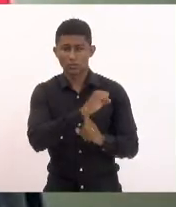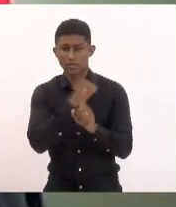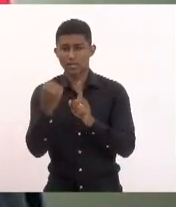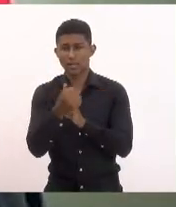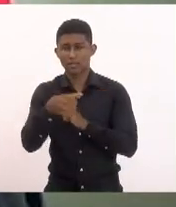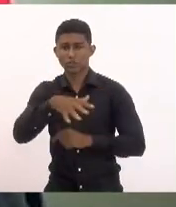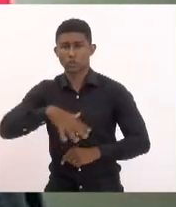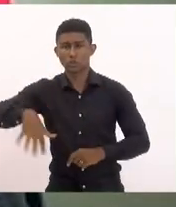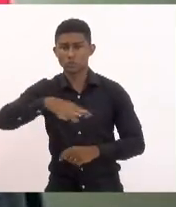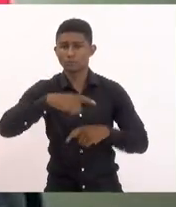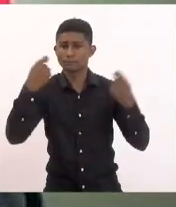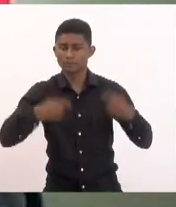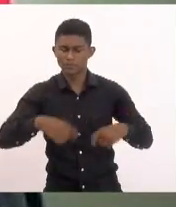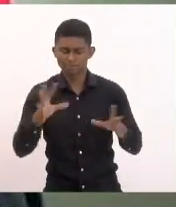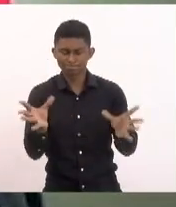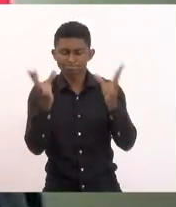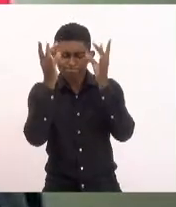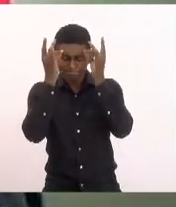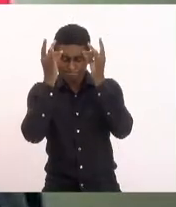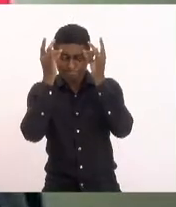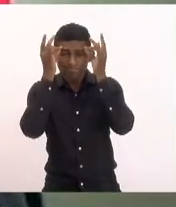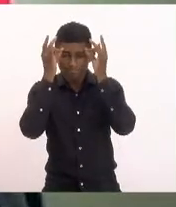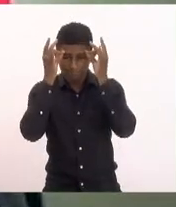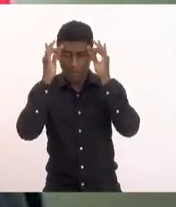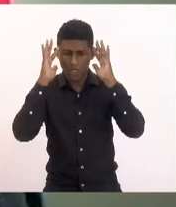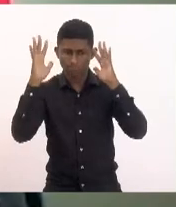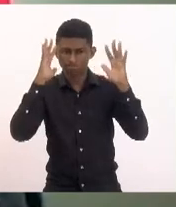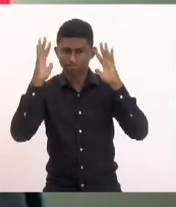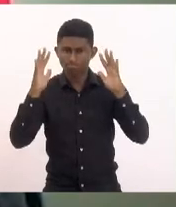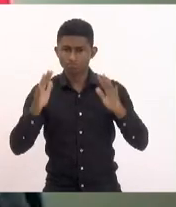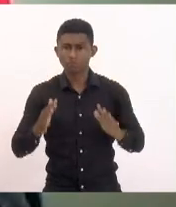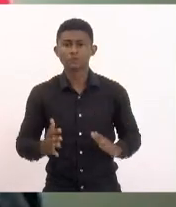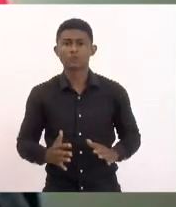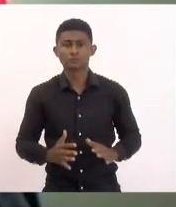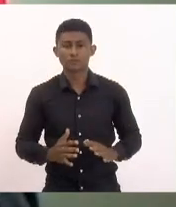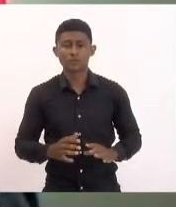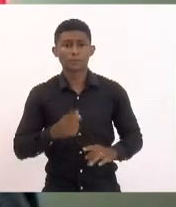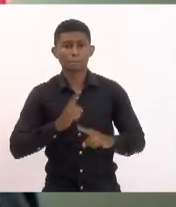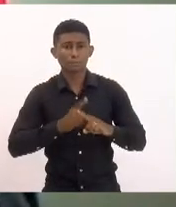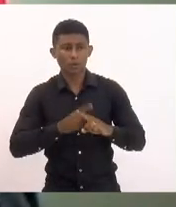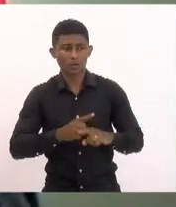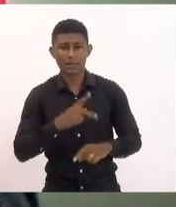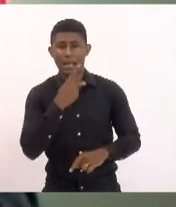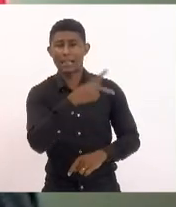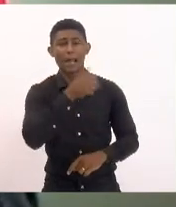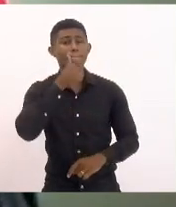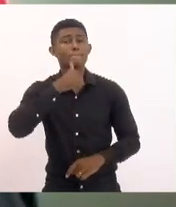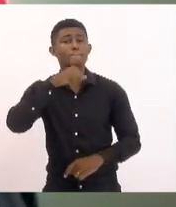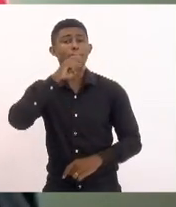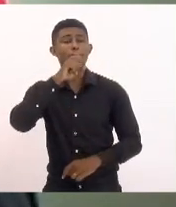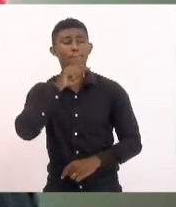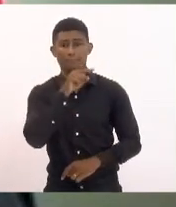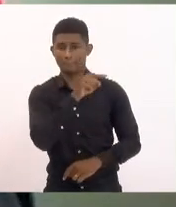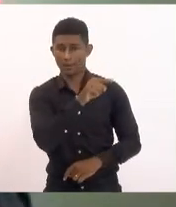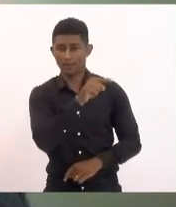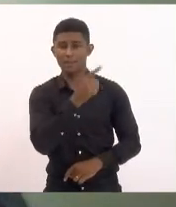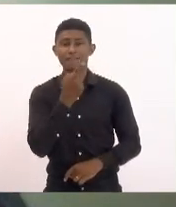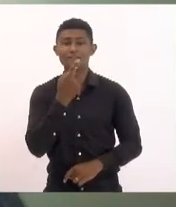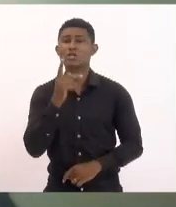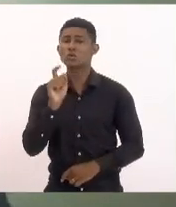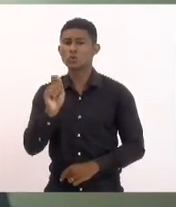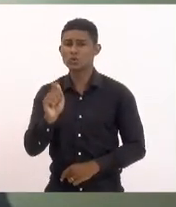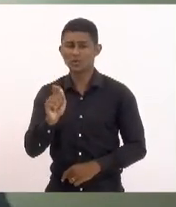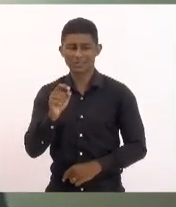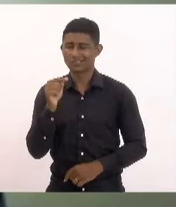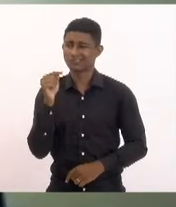sociedade, já que me parece que assiste razão a mãe de Moise quando ele fala que por trás da narrativa